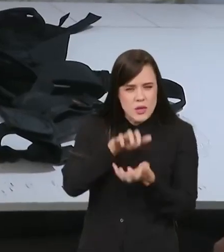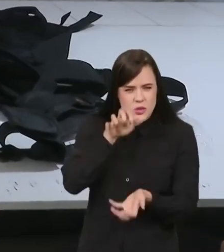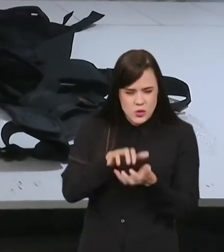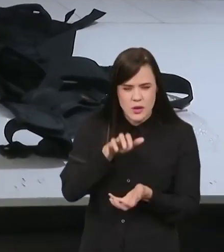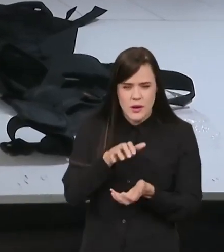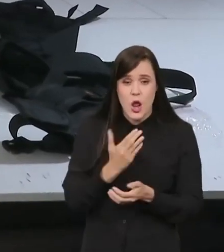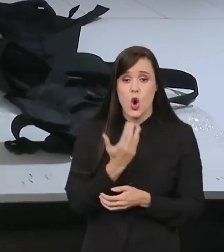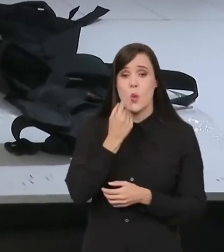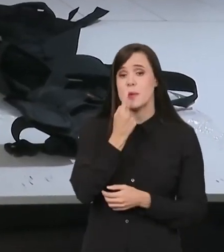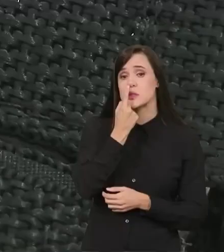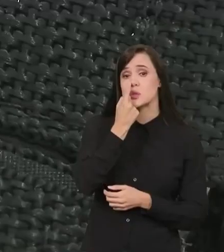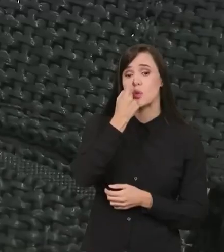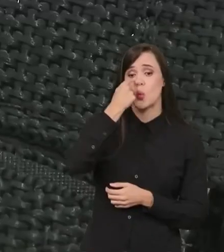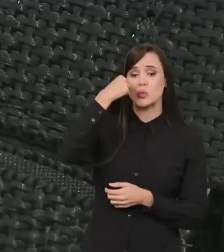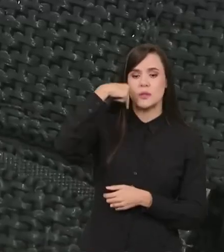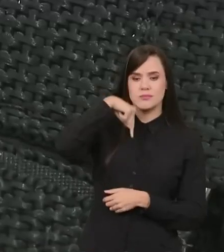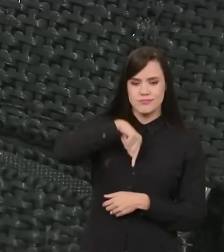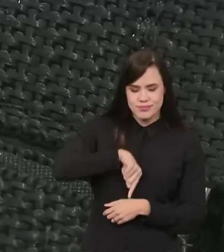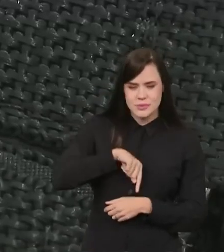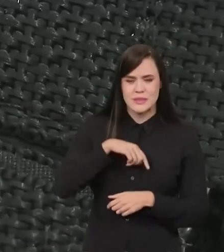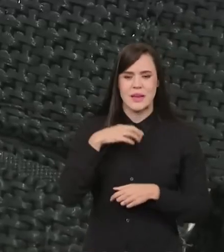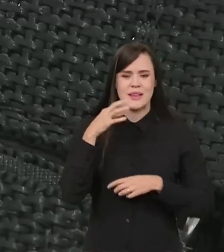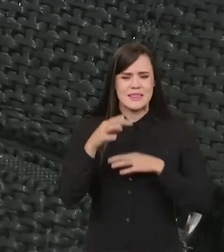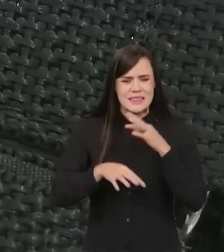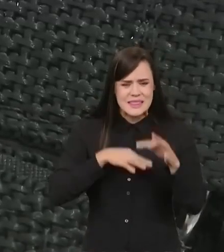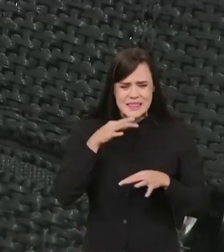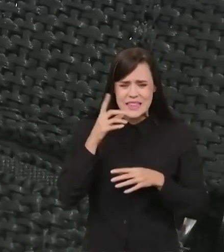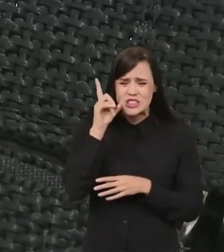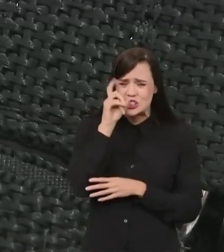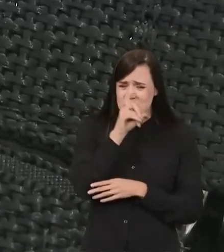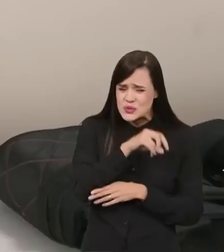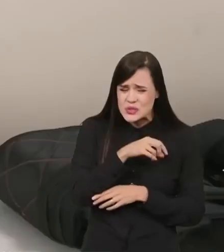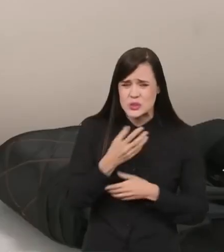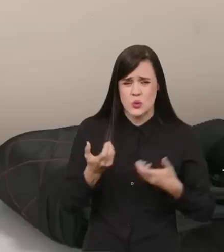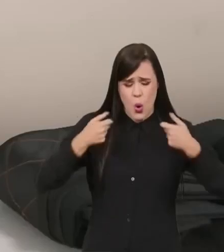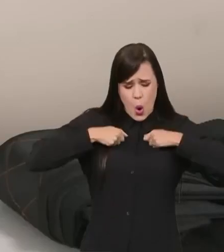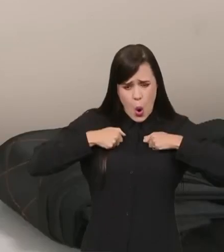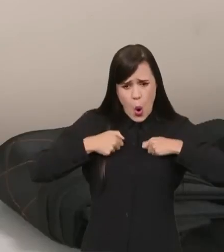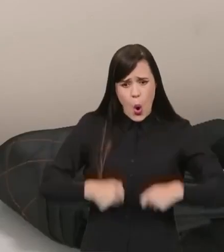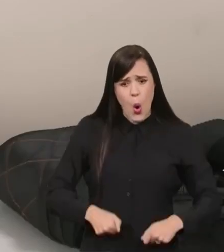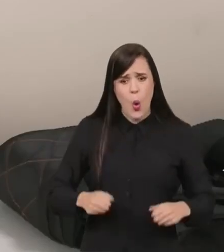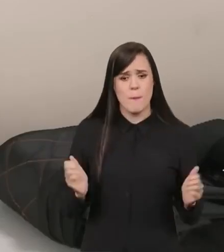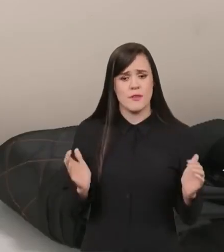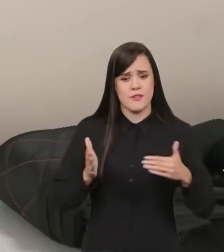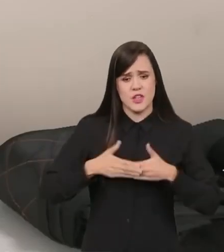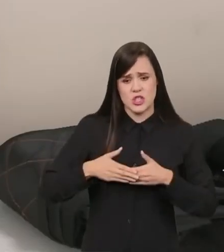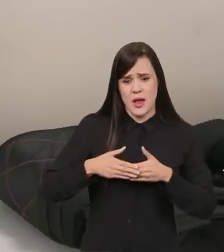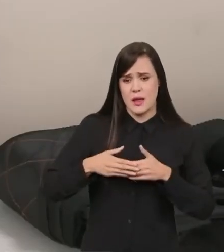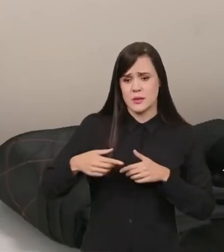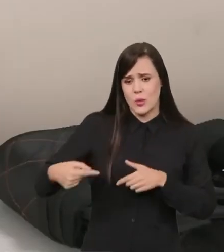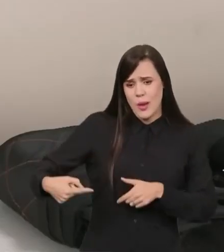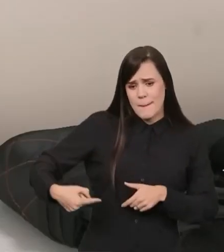por sonda. Dava muito trabalho para vestir uma roupa com a roupa fechada e colocar aquela mangueirinha,